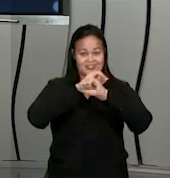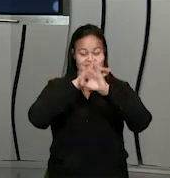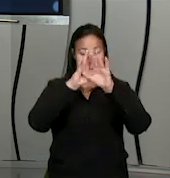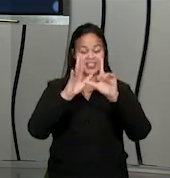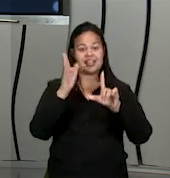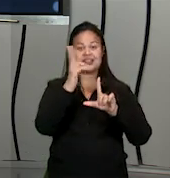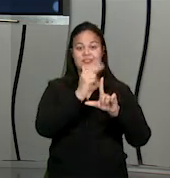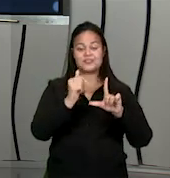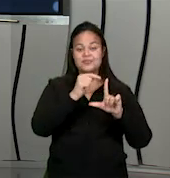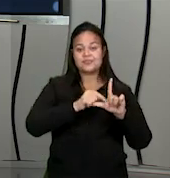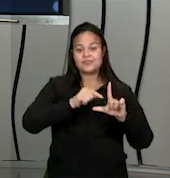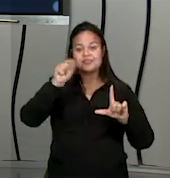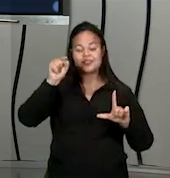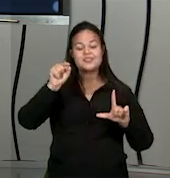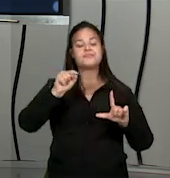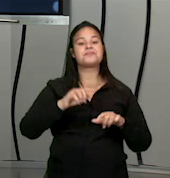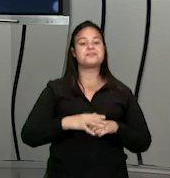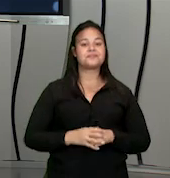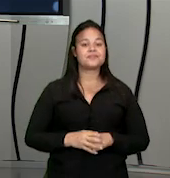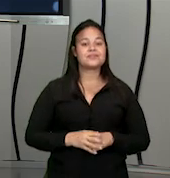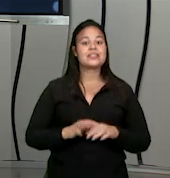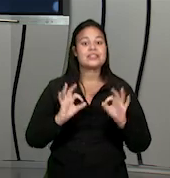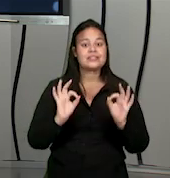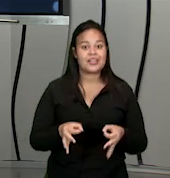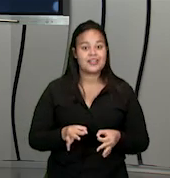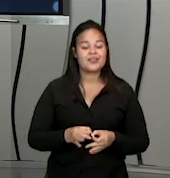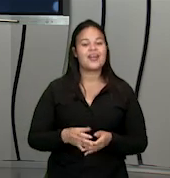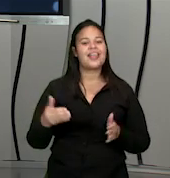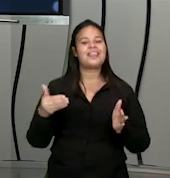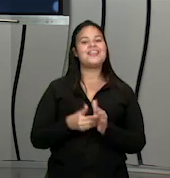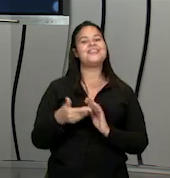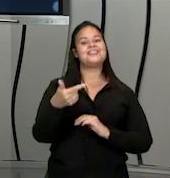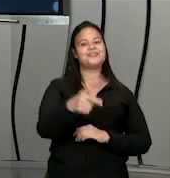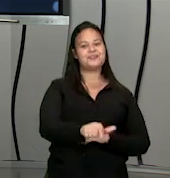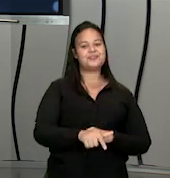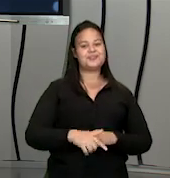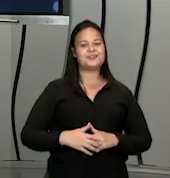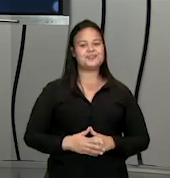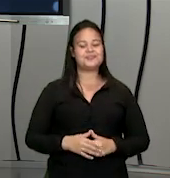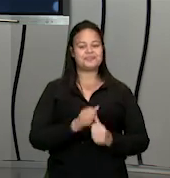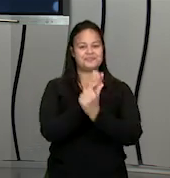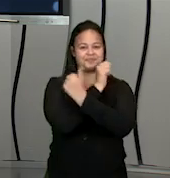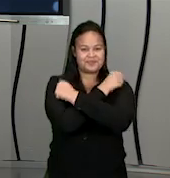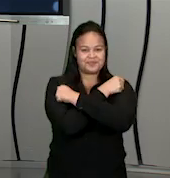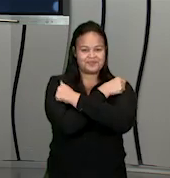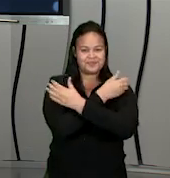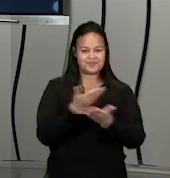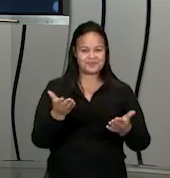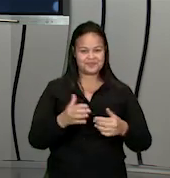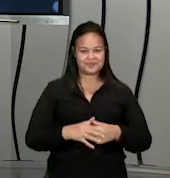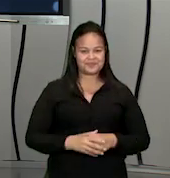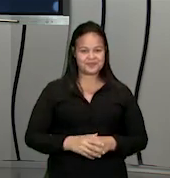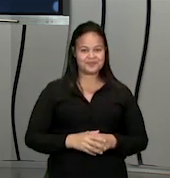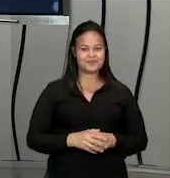seno, cosseno e tangente, tá certo? E até a nossa próxima aula. Um forte abraço para você.